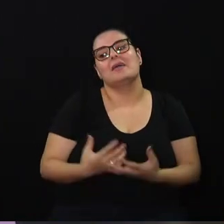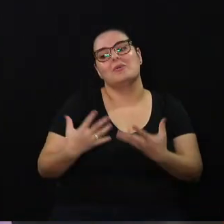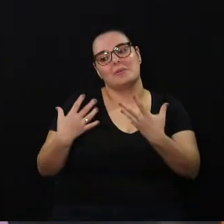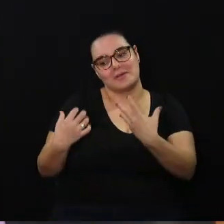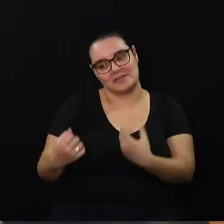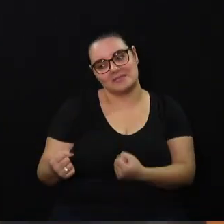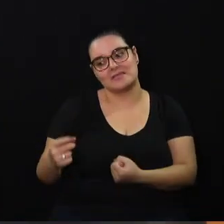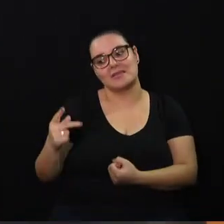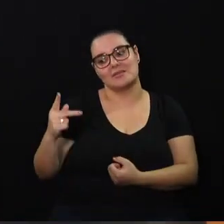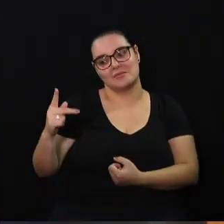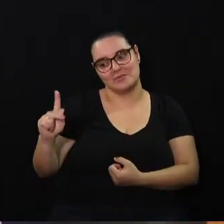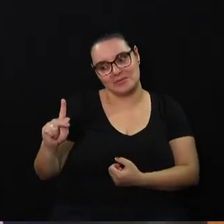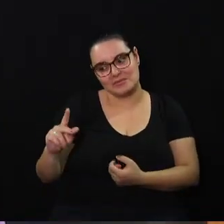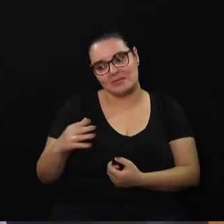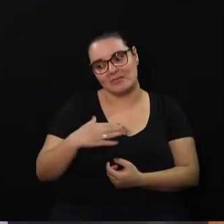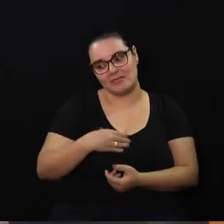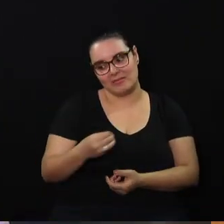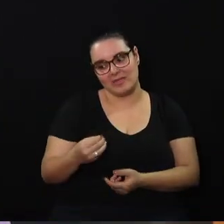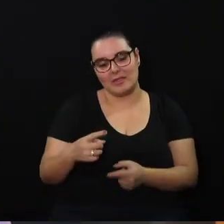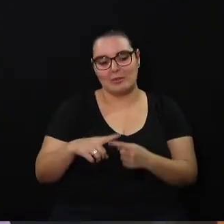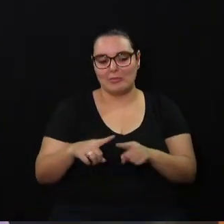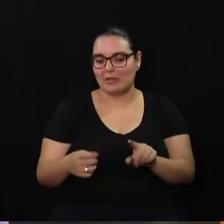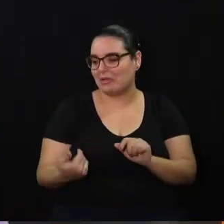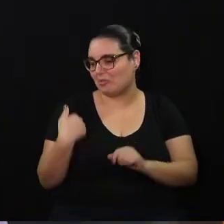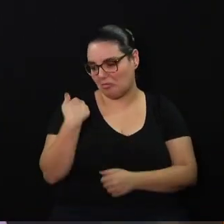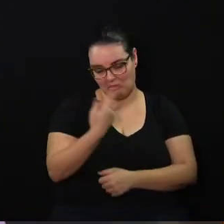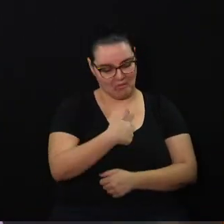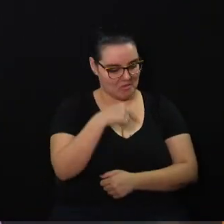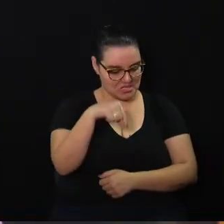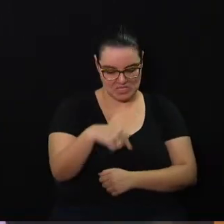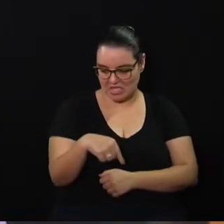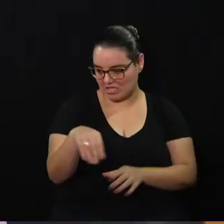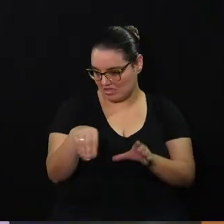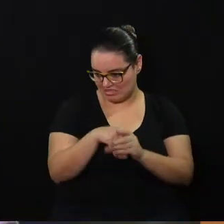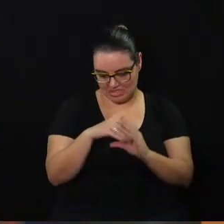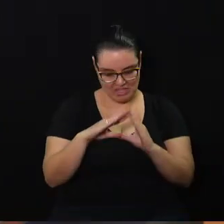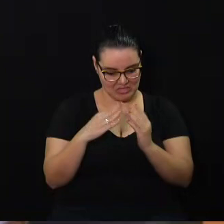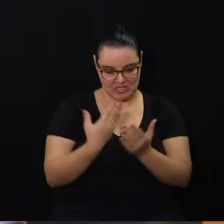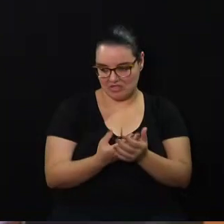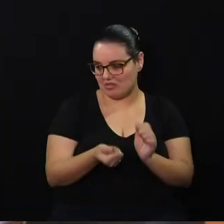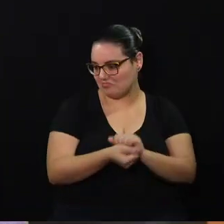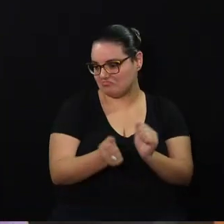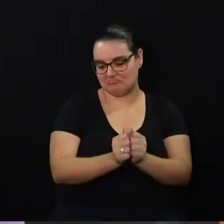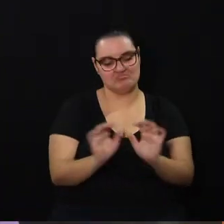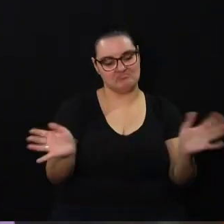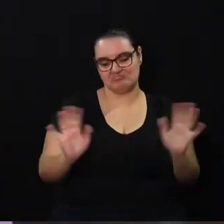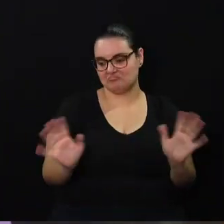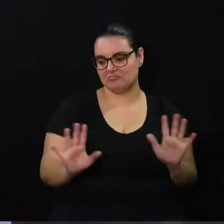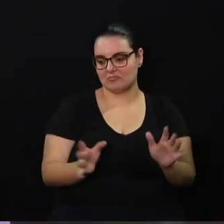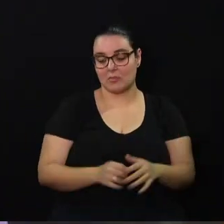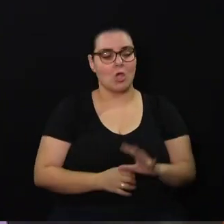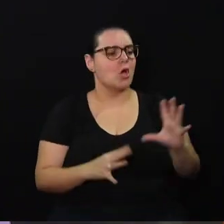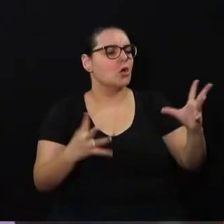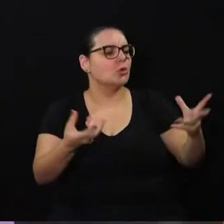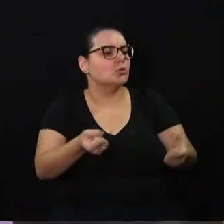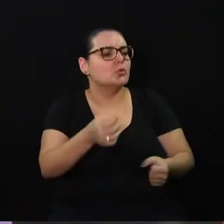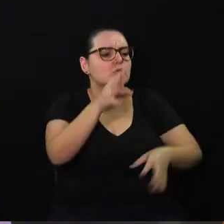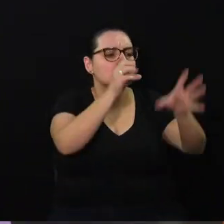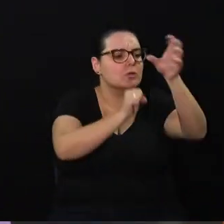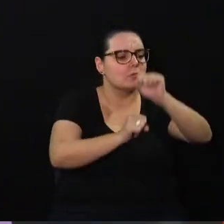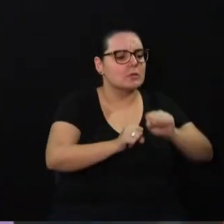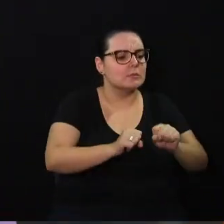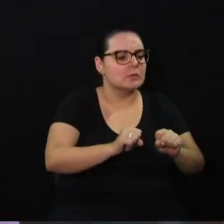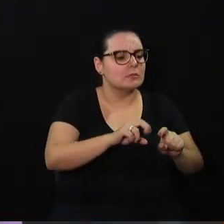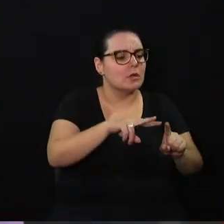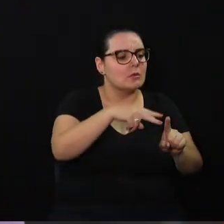mas eu nego acesso então seu filho está aqui dentro enquanto todos estão aprendendo uma conta de matemática o seu filho ali no